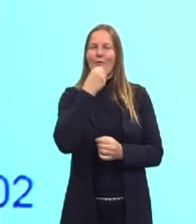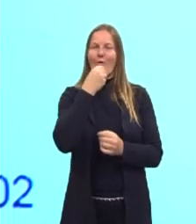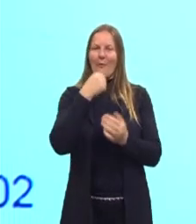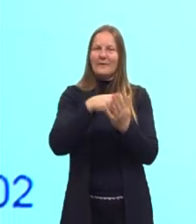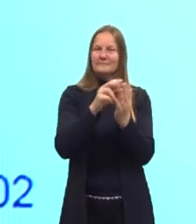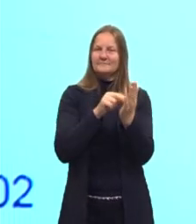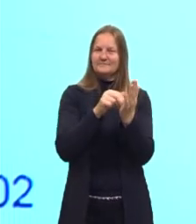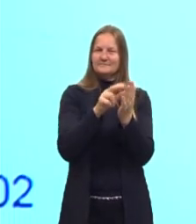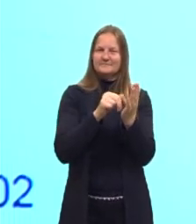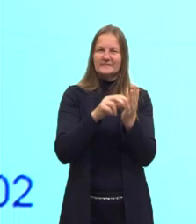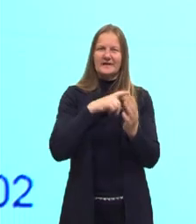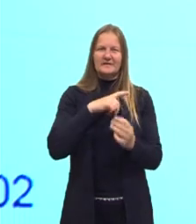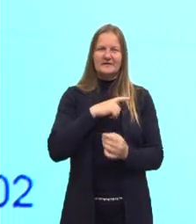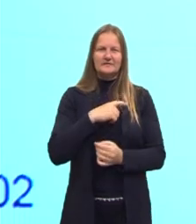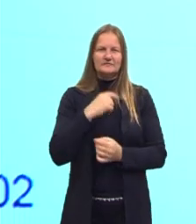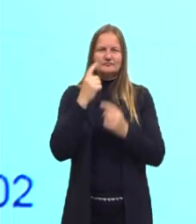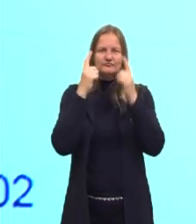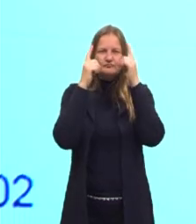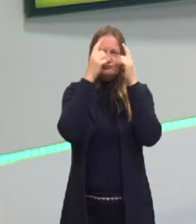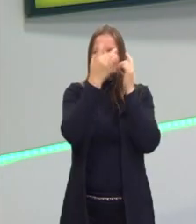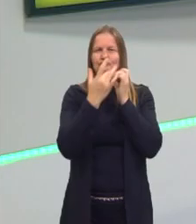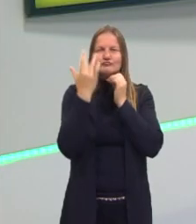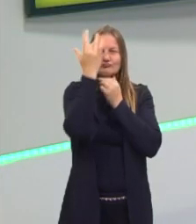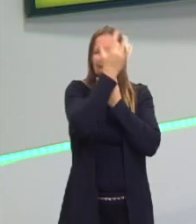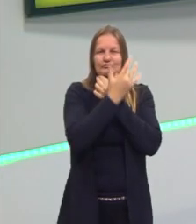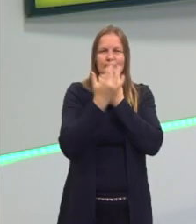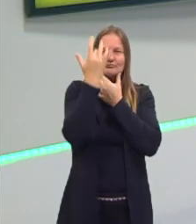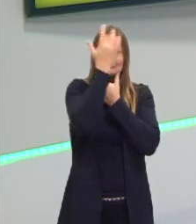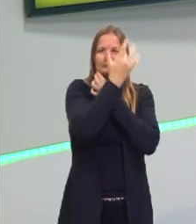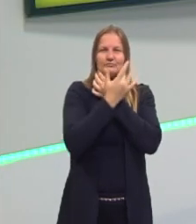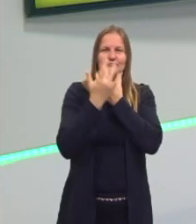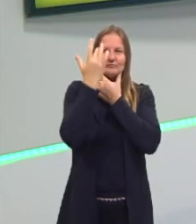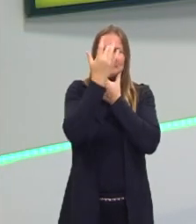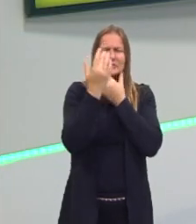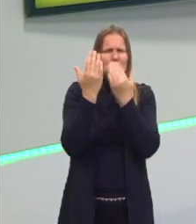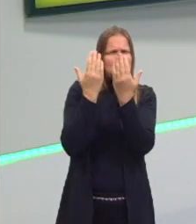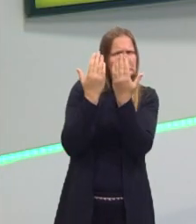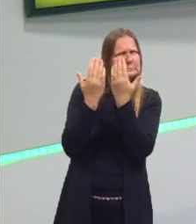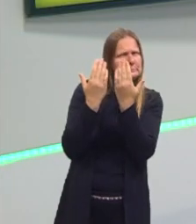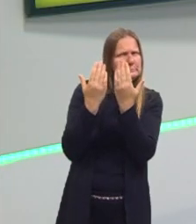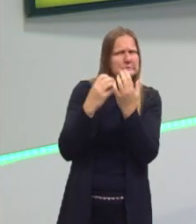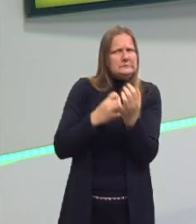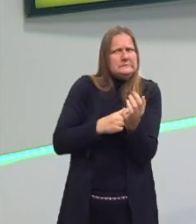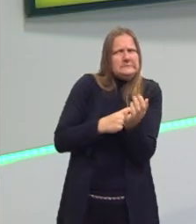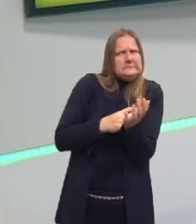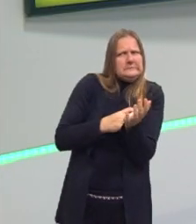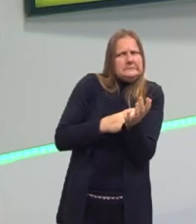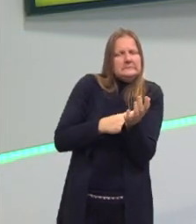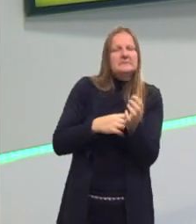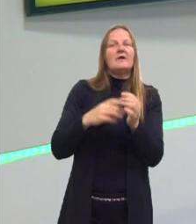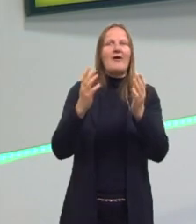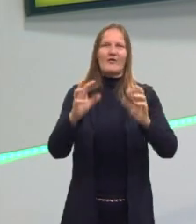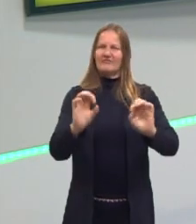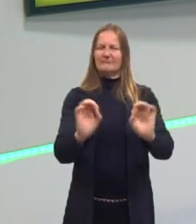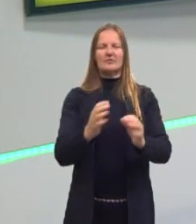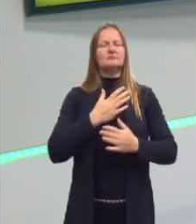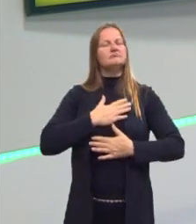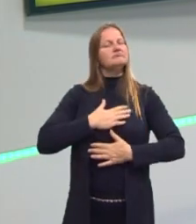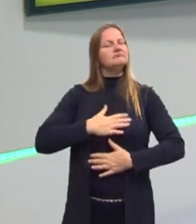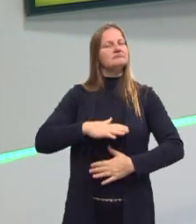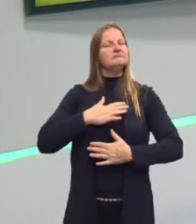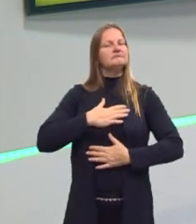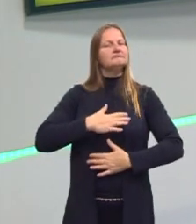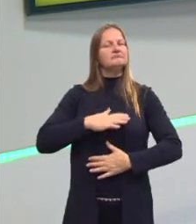ela tem uma um semblante assim uma imagem é de dúvida de medo então é bem importante